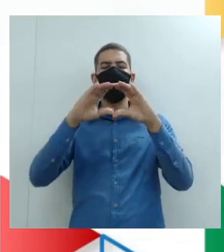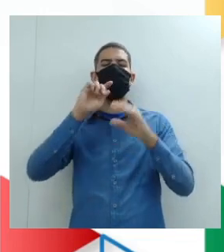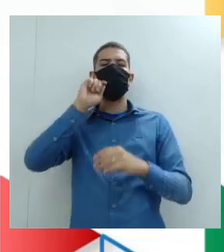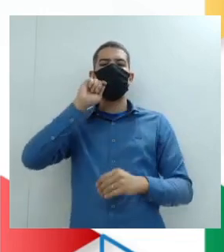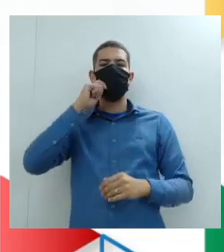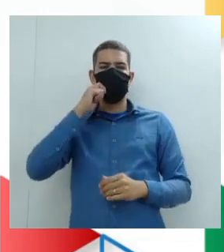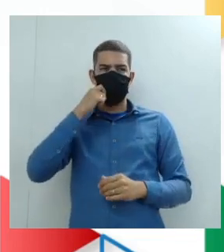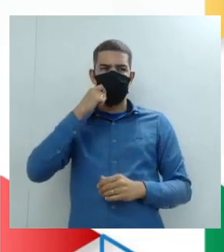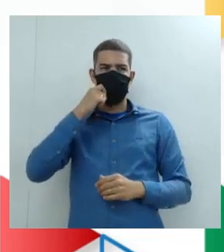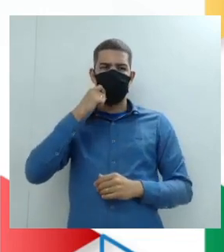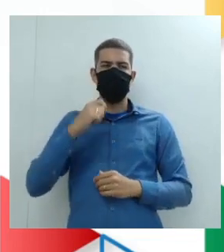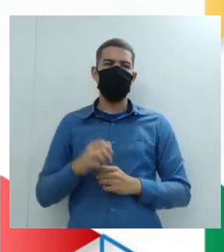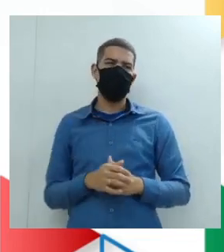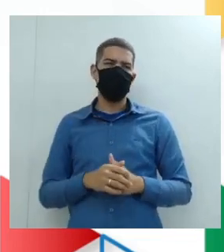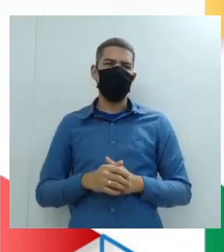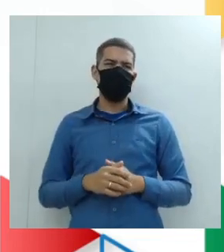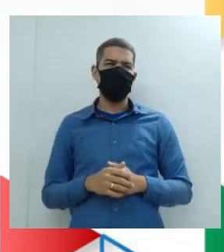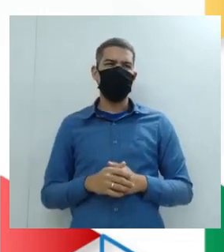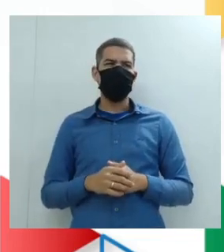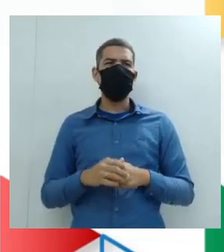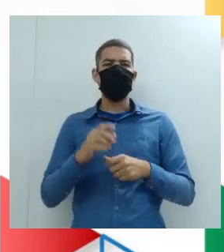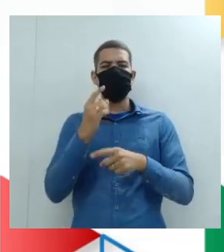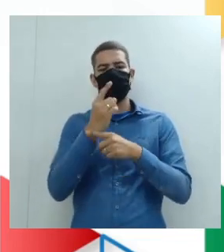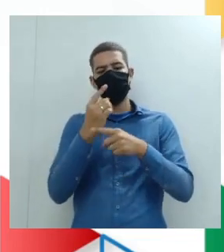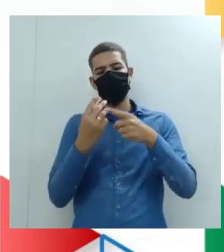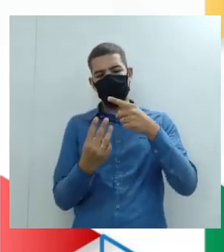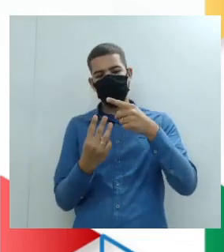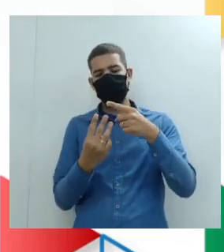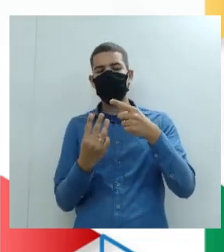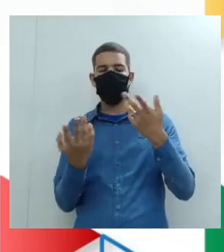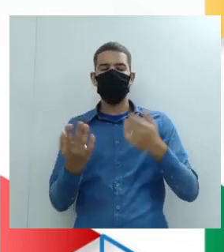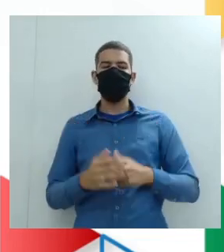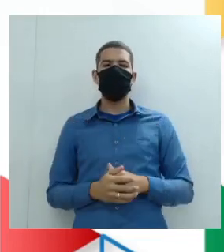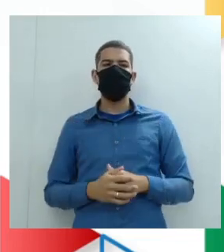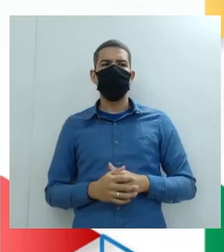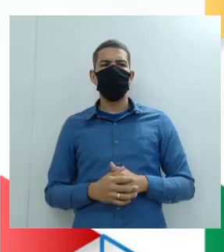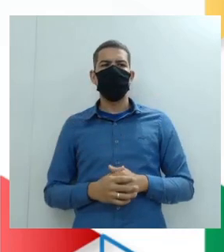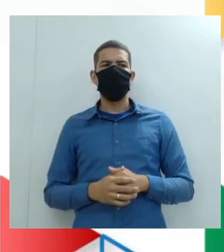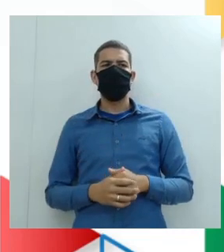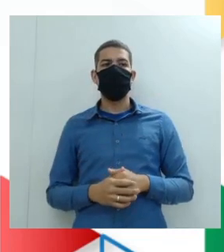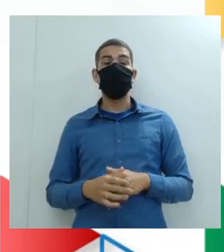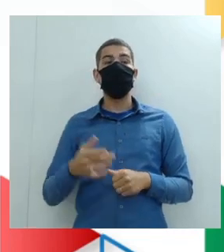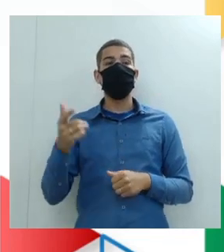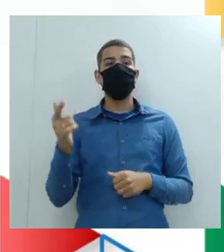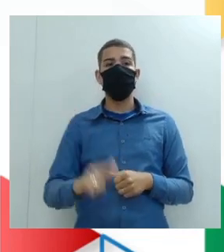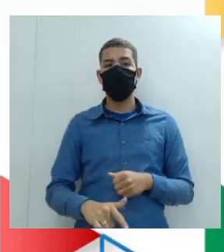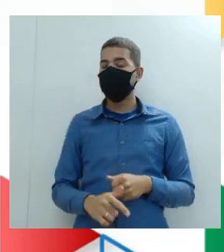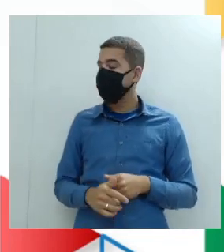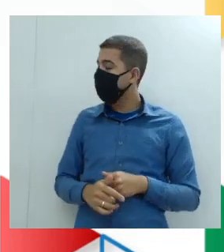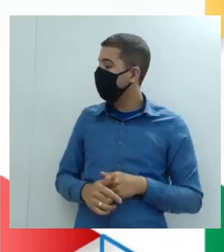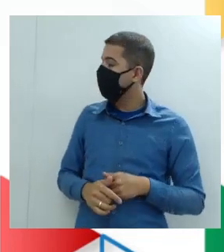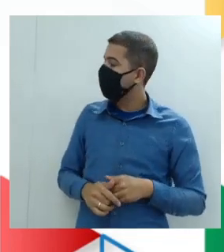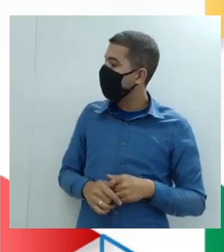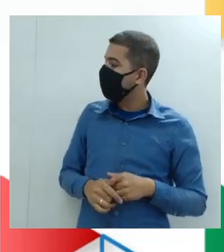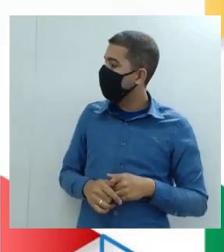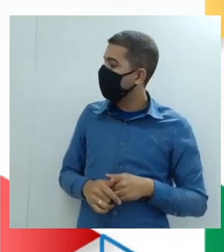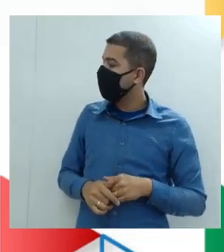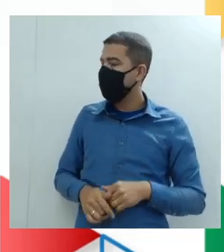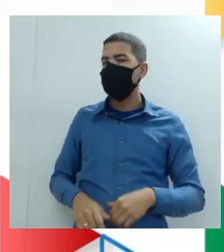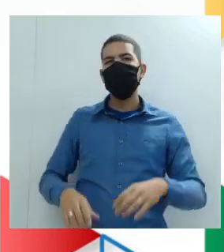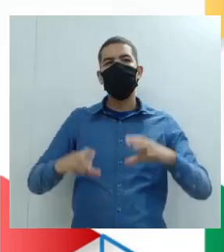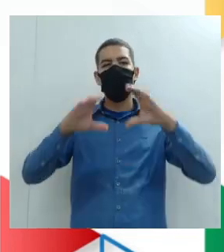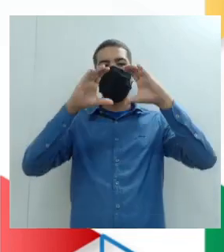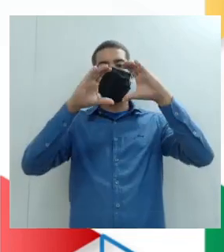pão em 3 partes. Então, cada uma dessas tinha 1/3. Tá tranquilo? E aí, se eu pegasse esse pão